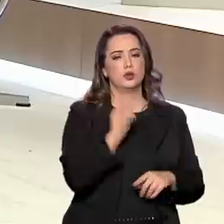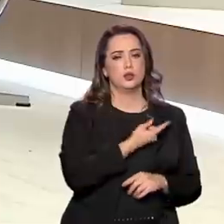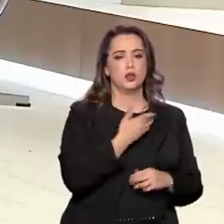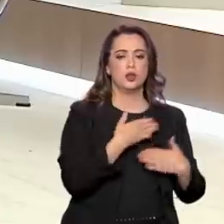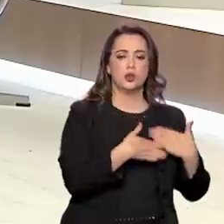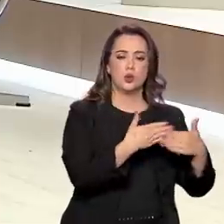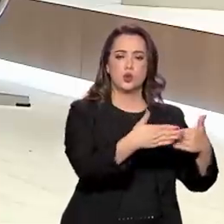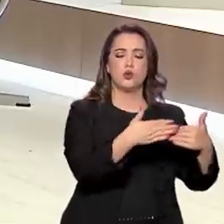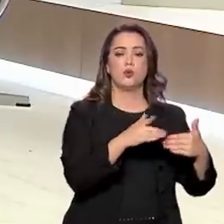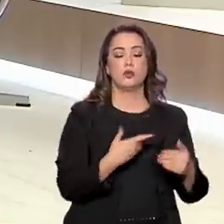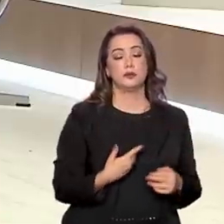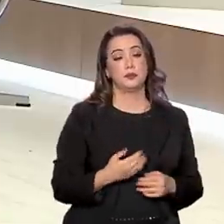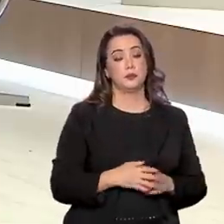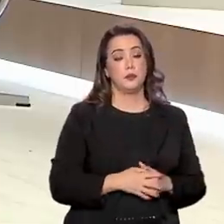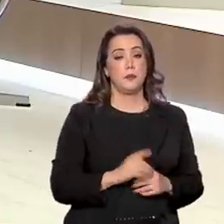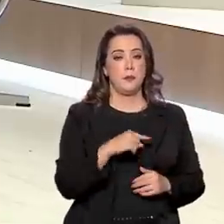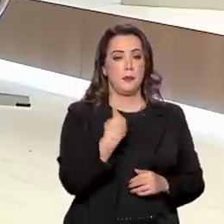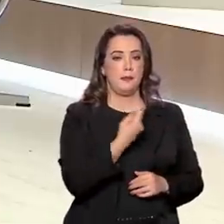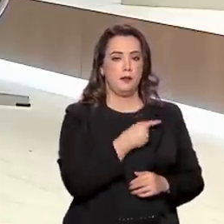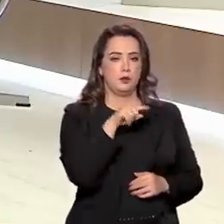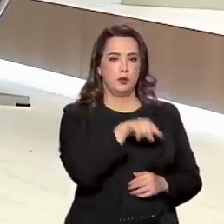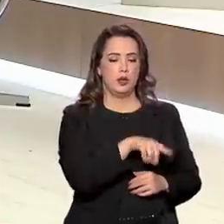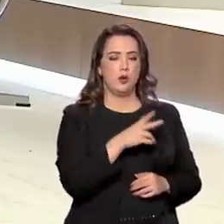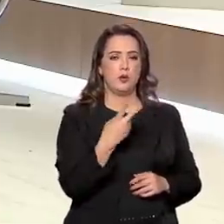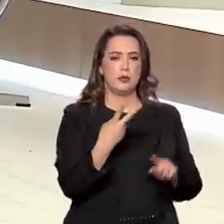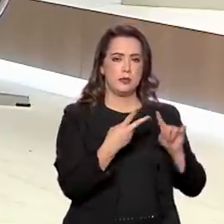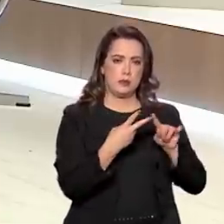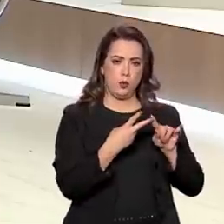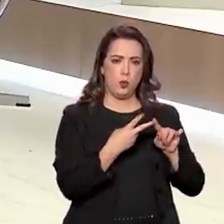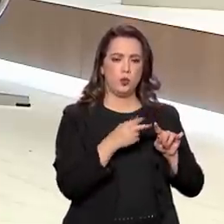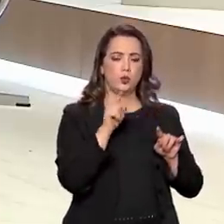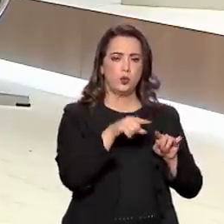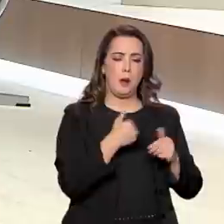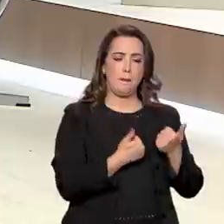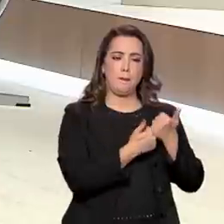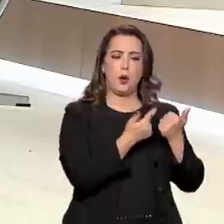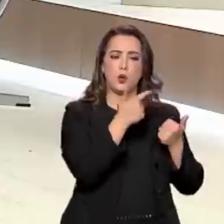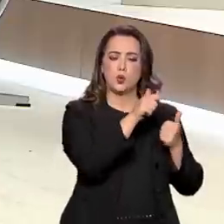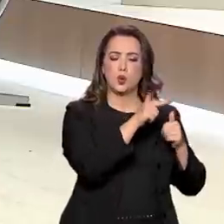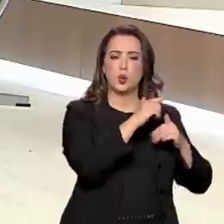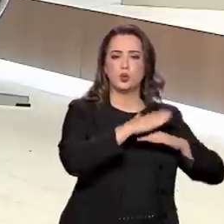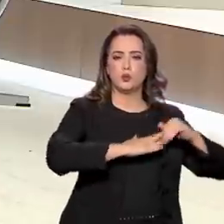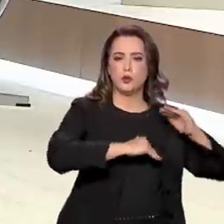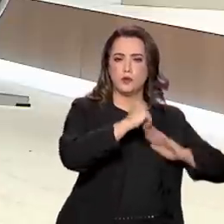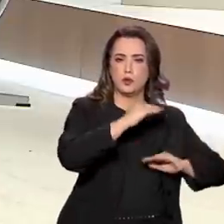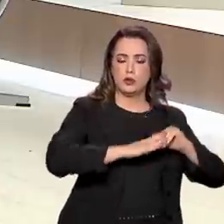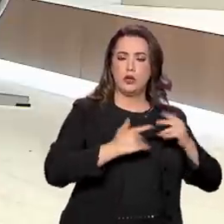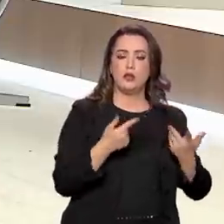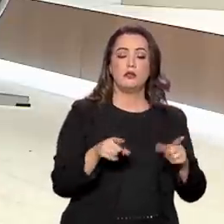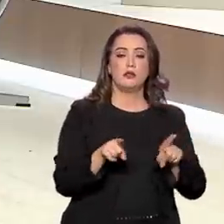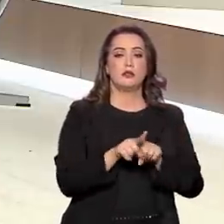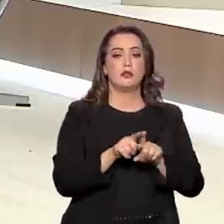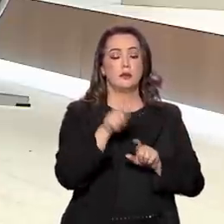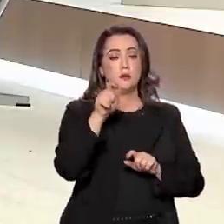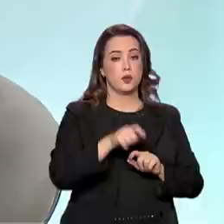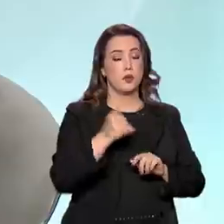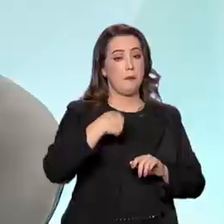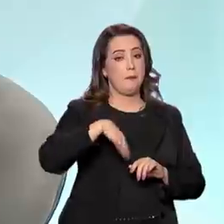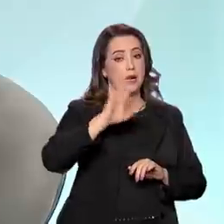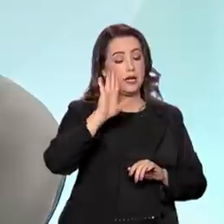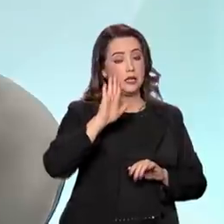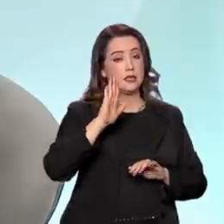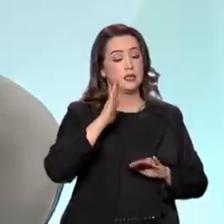né você já que permanece então ele fica mais tempo e ele vai auxiliar nas outras instruções e também aquele pessoal com macho